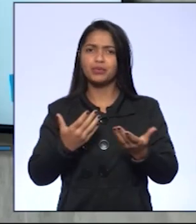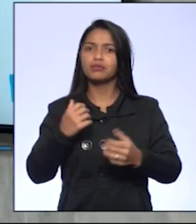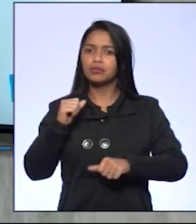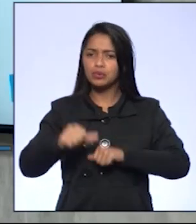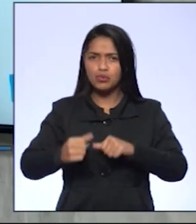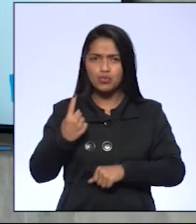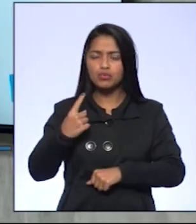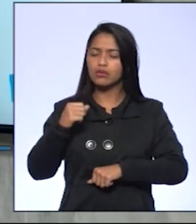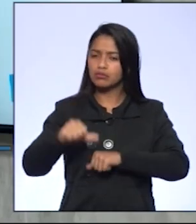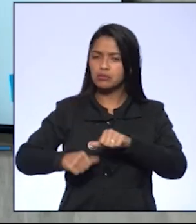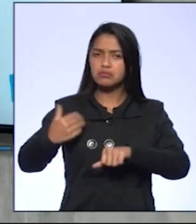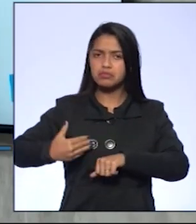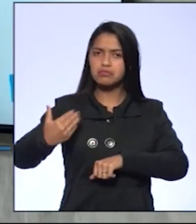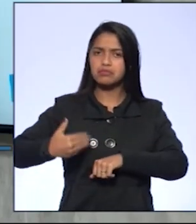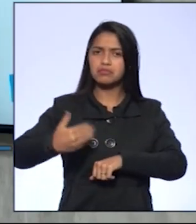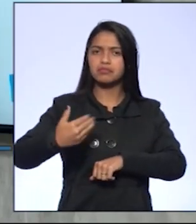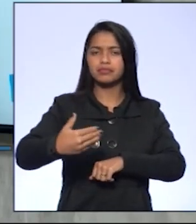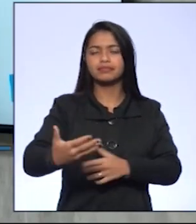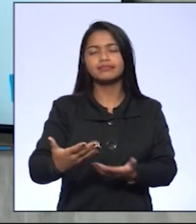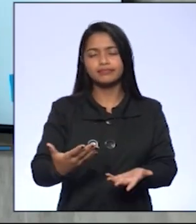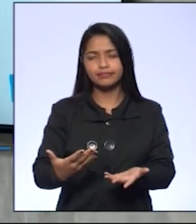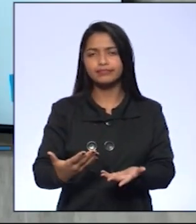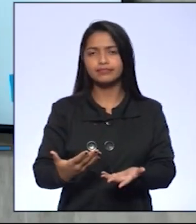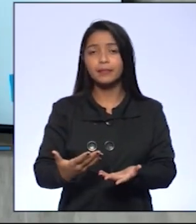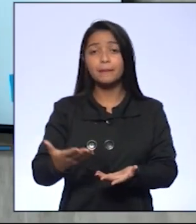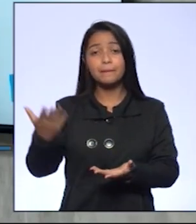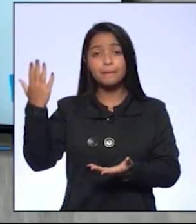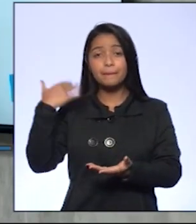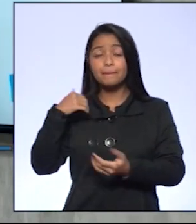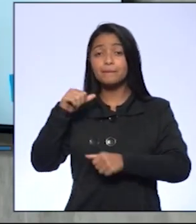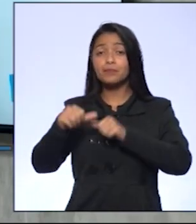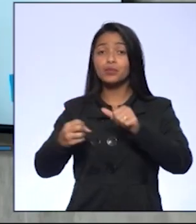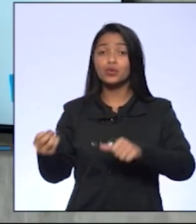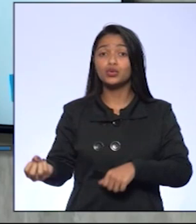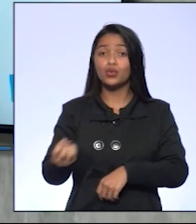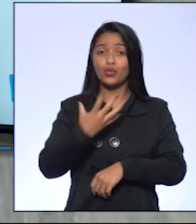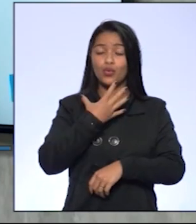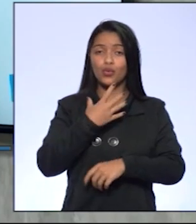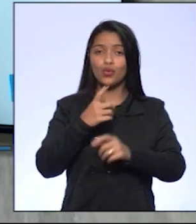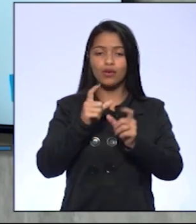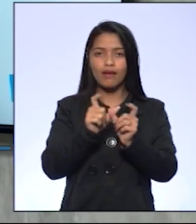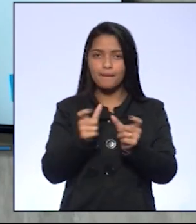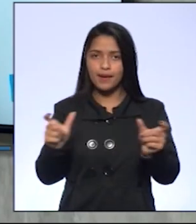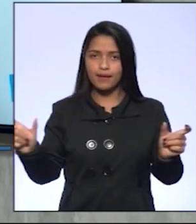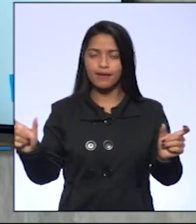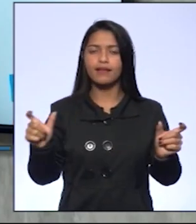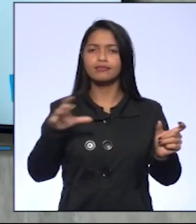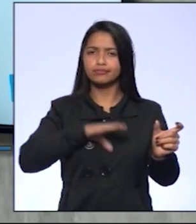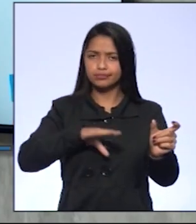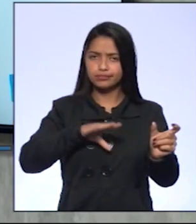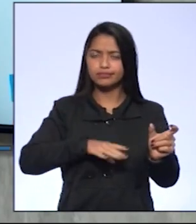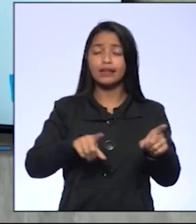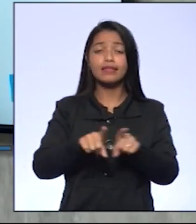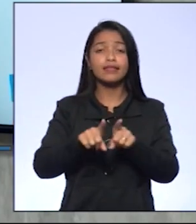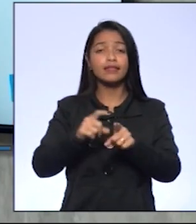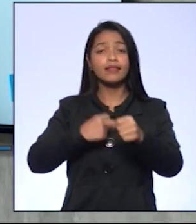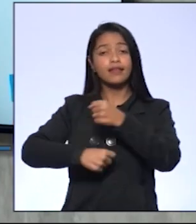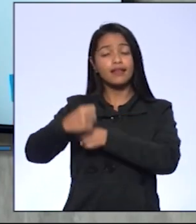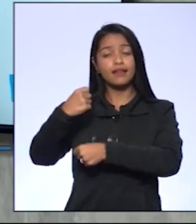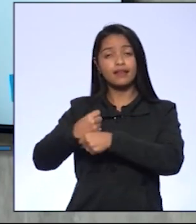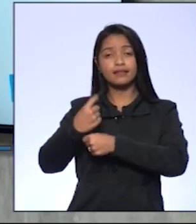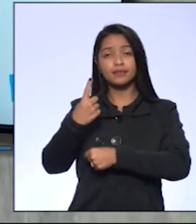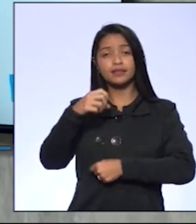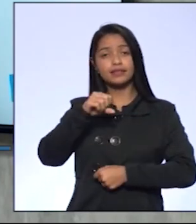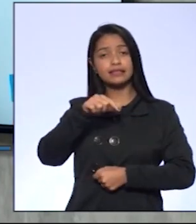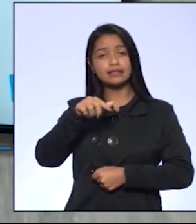vezes. A gente viveu uma reforma ortográfica agora há pouco tempo. Na década de 70 nós também vivemos uma outra reforma. Na década de